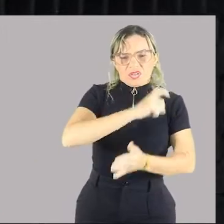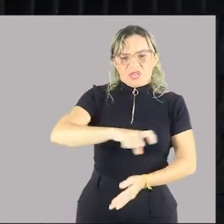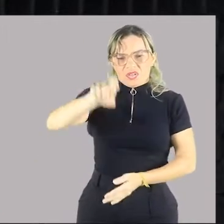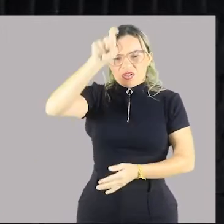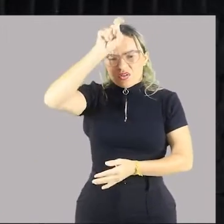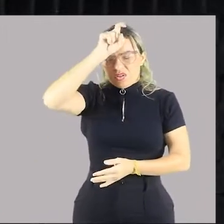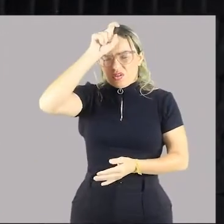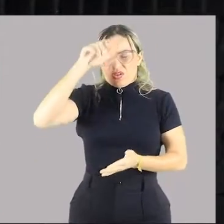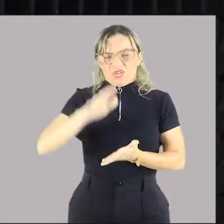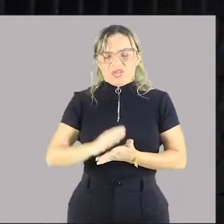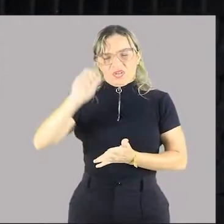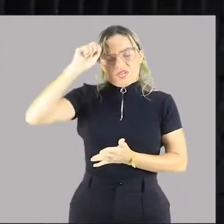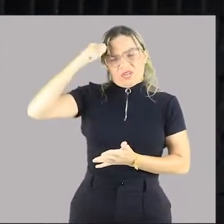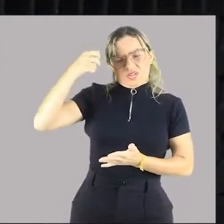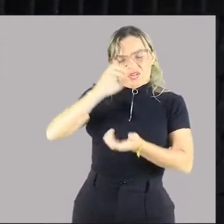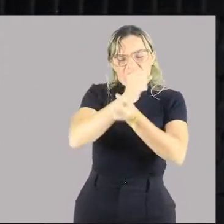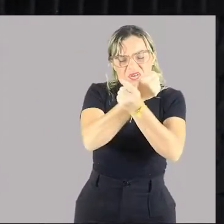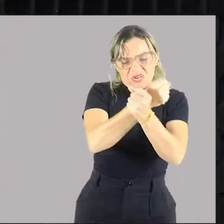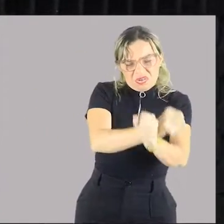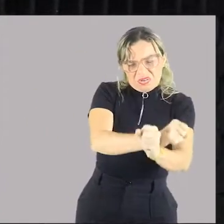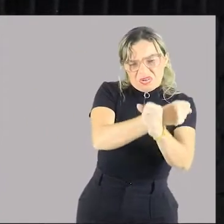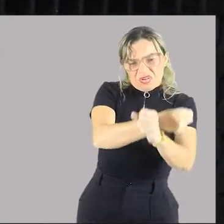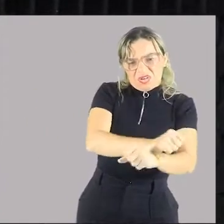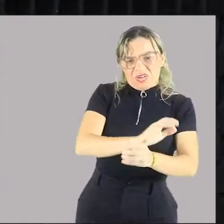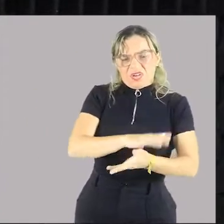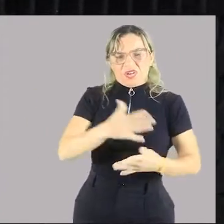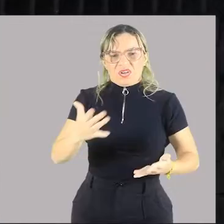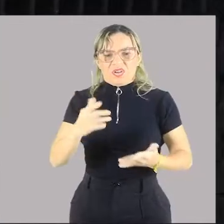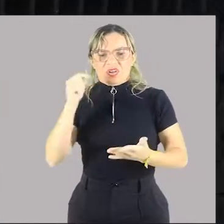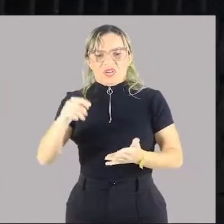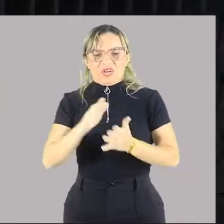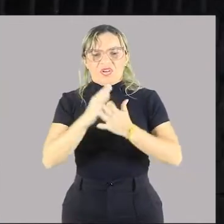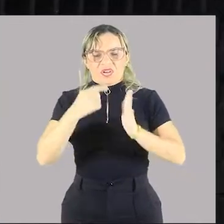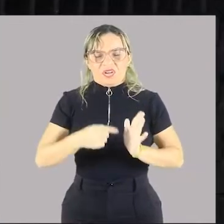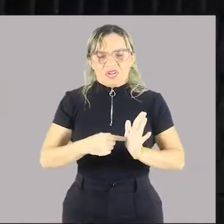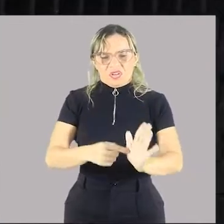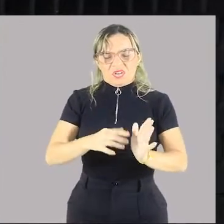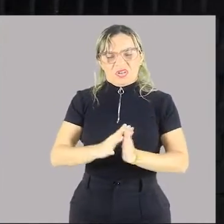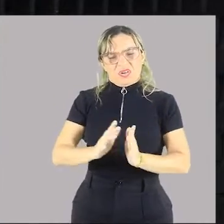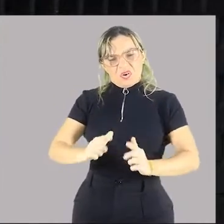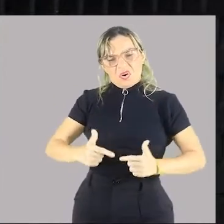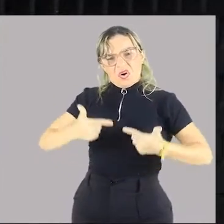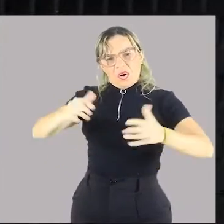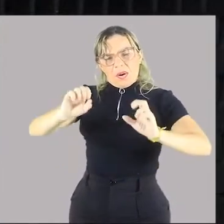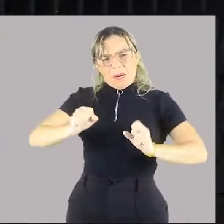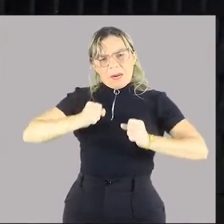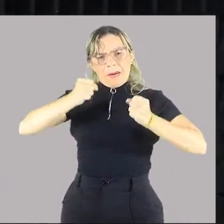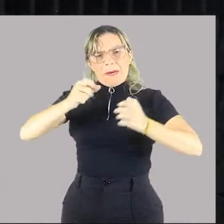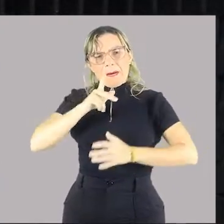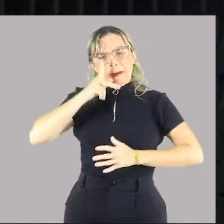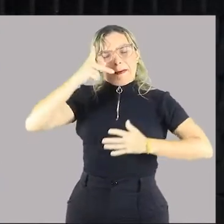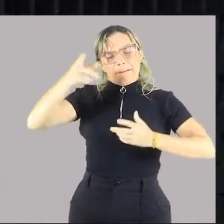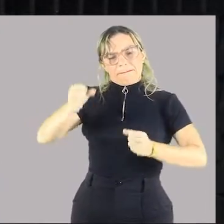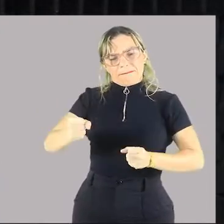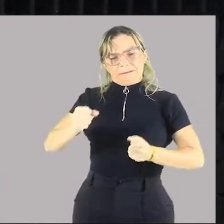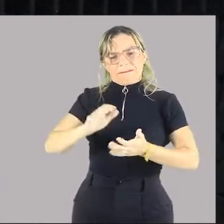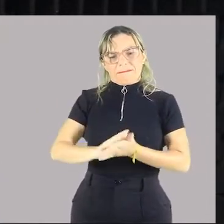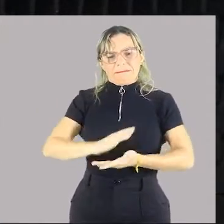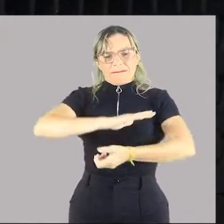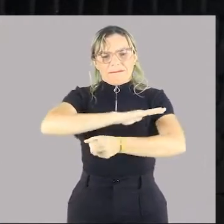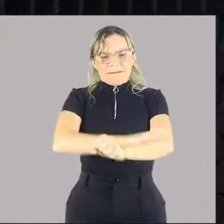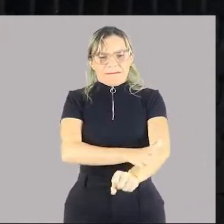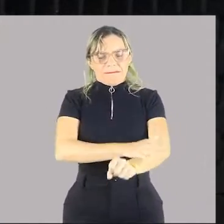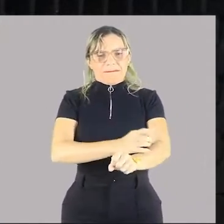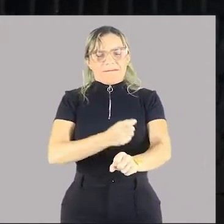Palmares, movimentos que vão mostrar uma resistência, uma luta anti-escravagista